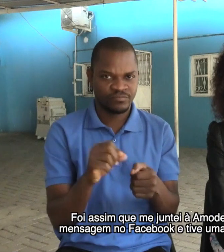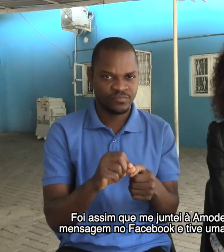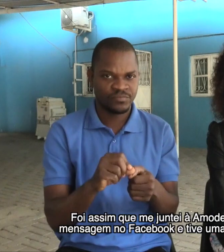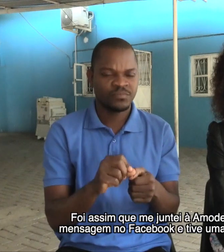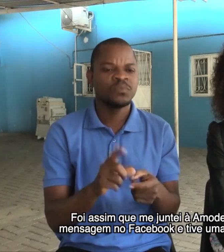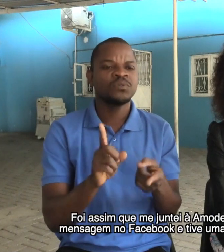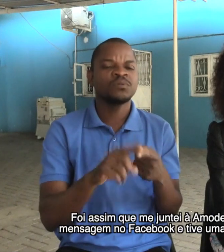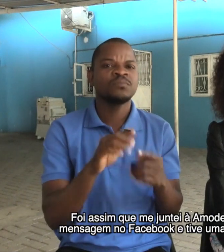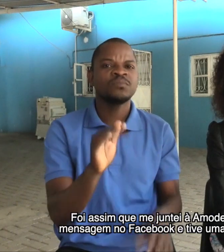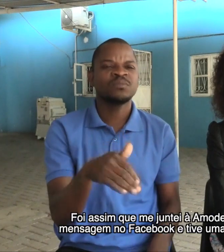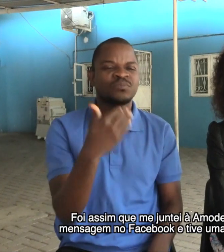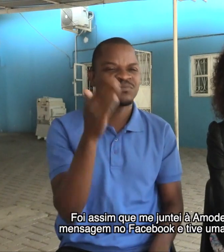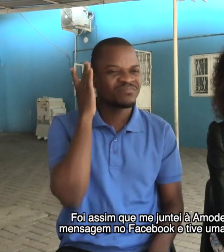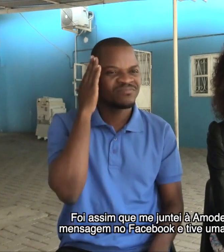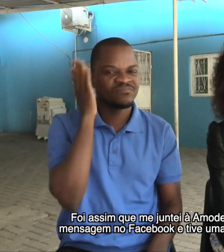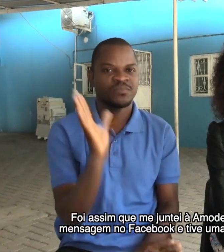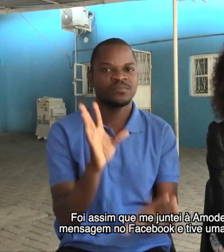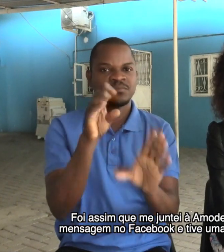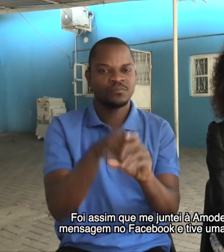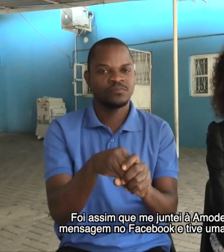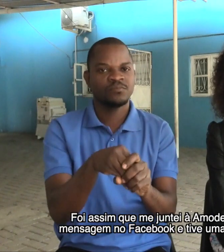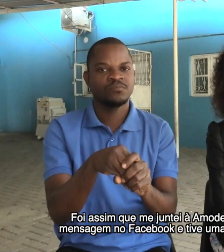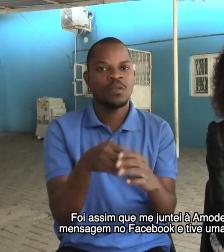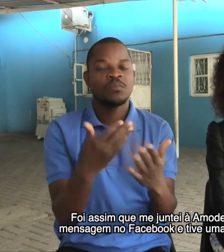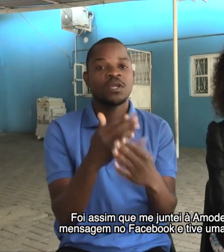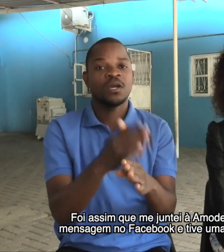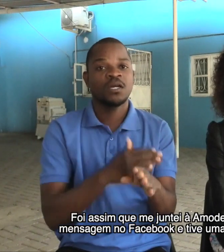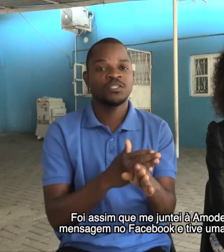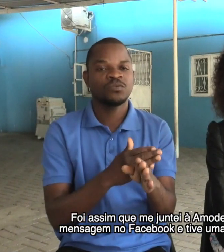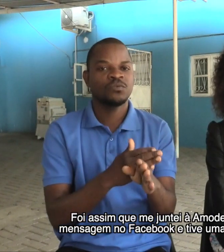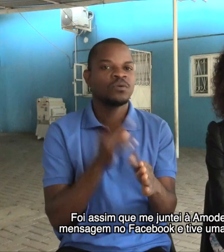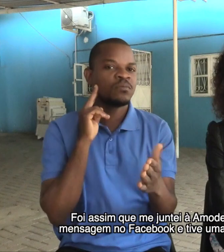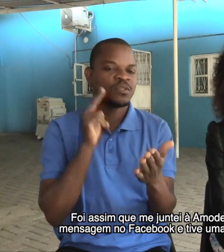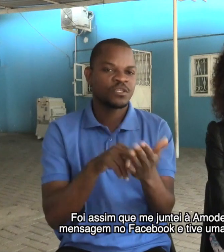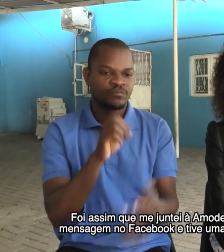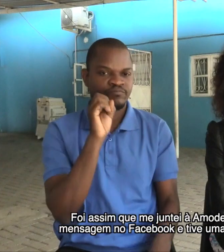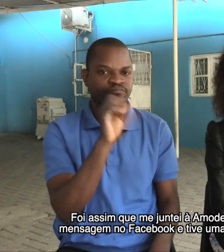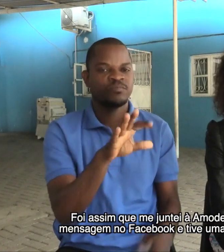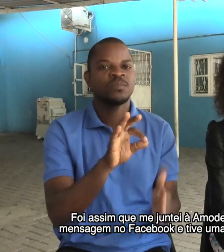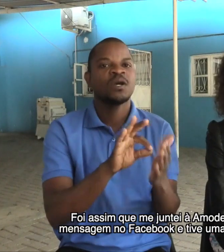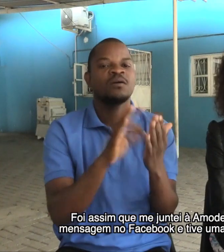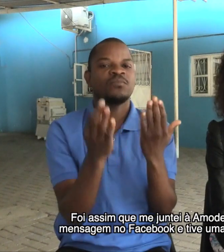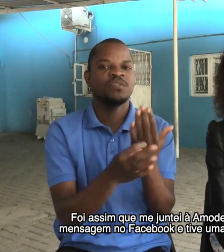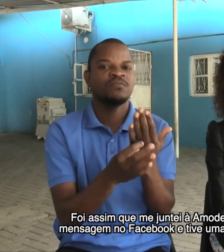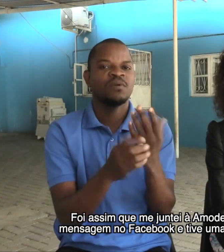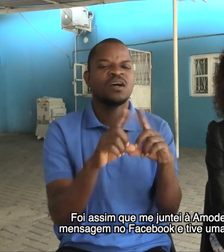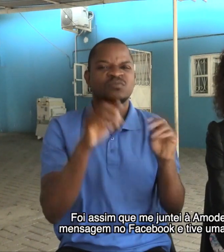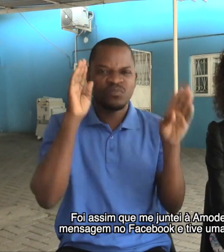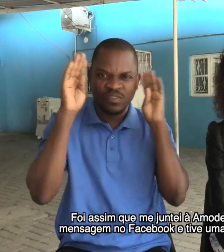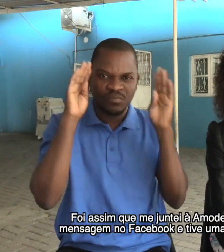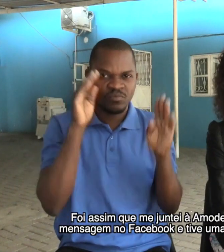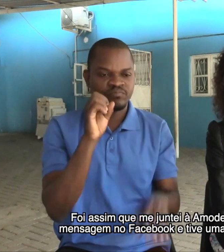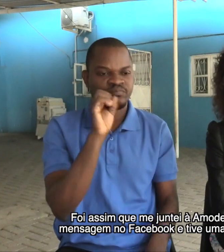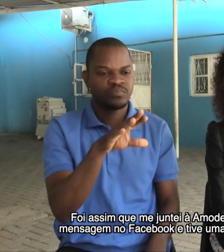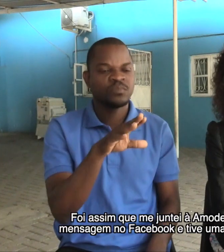daí que eu me aliei à Modefa, mandei uma mensagem nas redes sociais da Modefa, nesse caso no Facebook, e foi aí